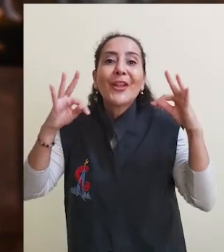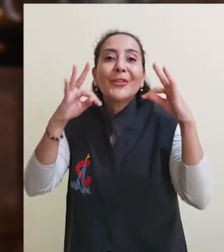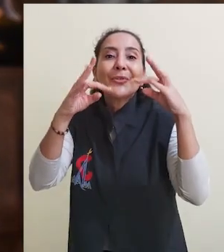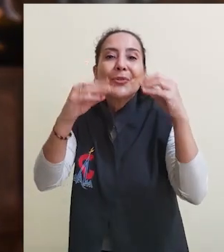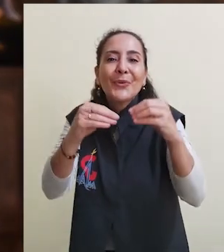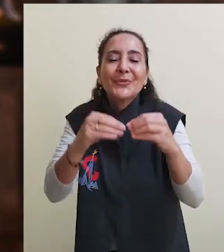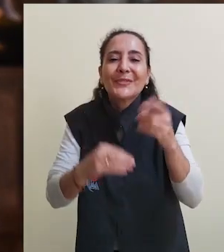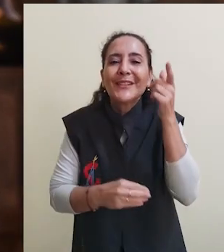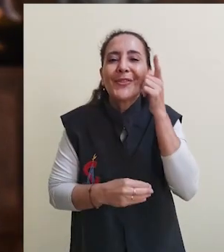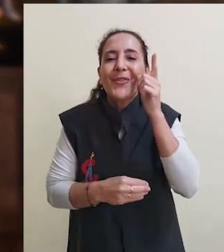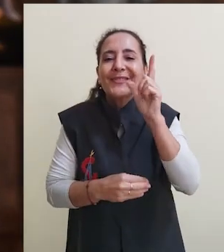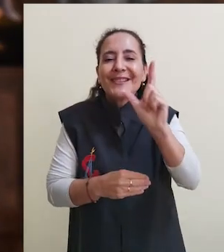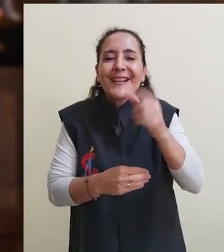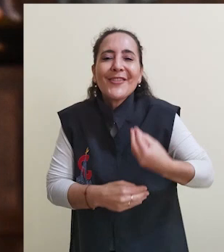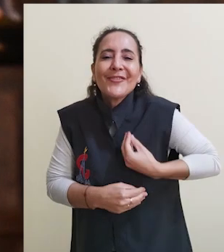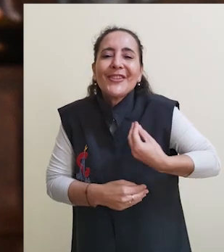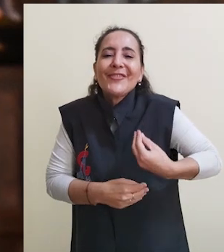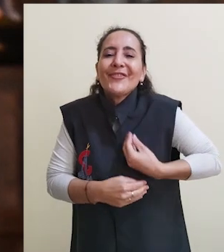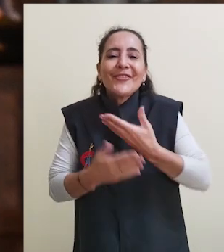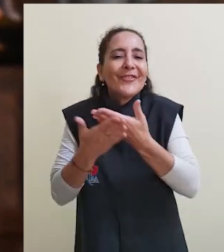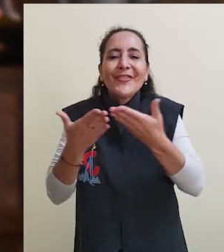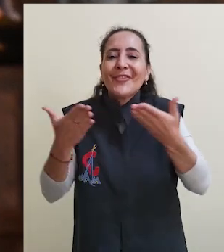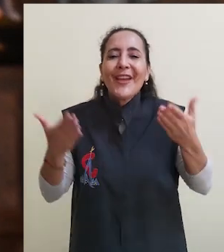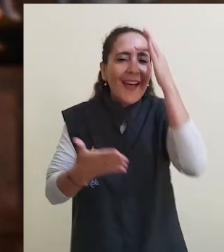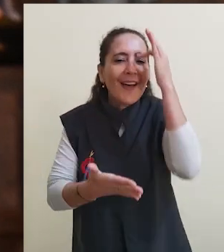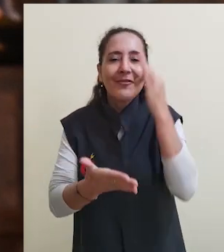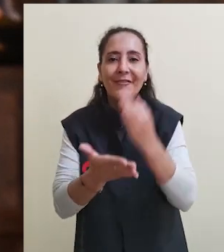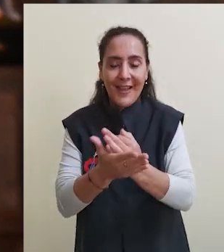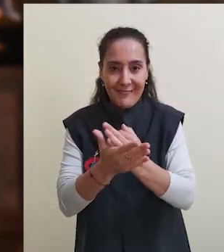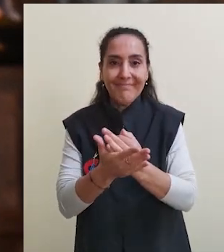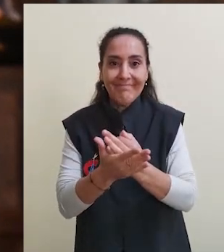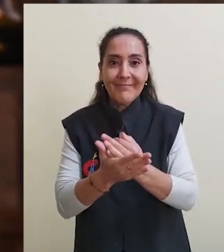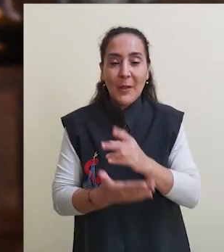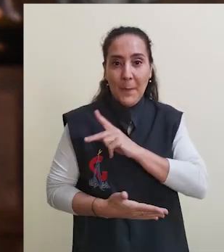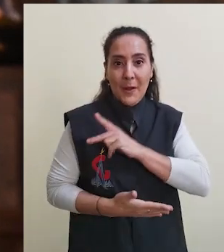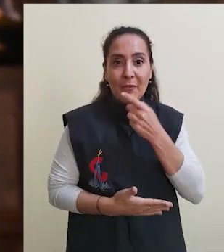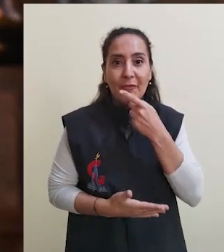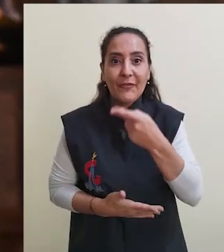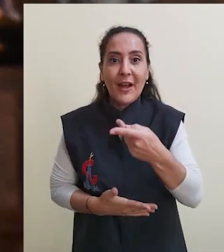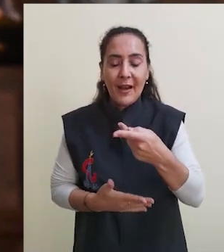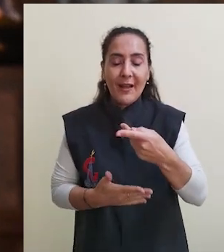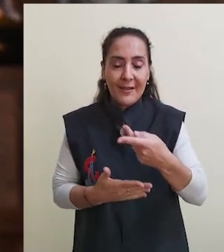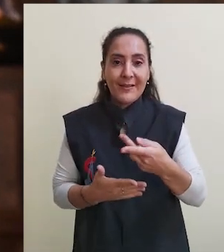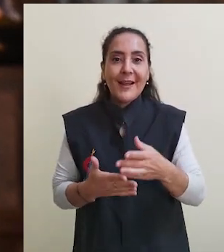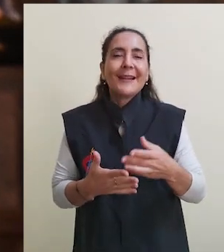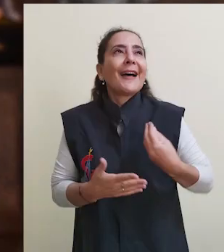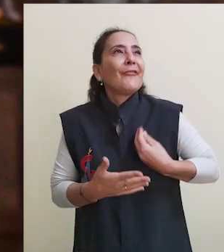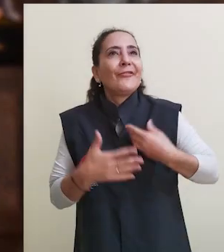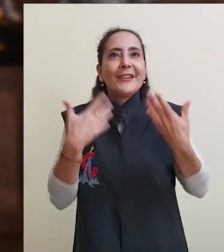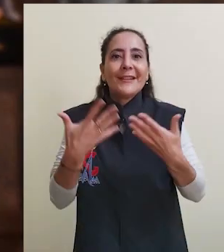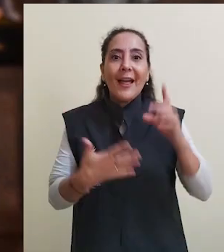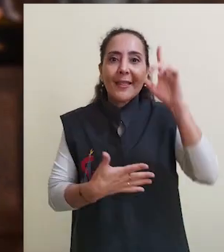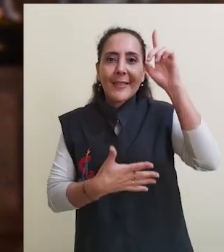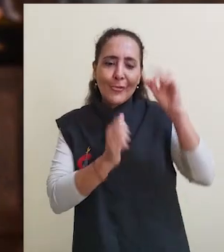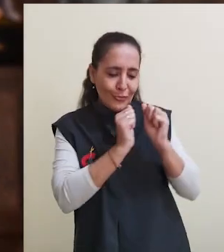combater, completar e guardar. Viver esses 3 verbos do cristão, né? E aí ele vai dizer, Paulo vai fazer uma leitura da sua